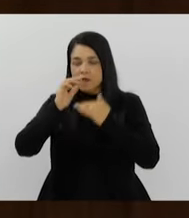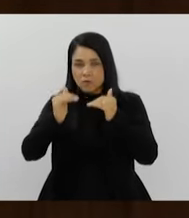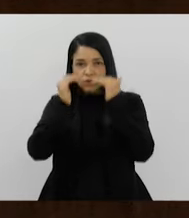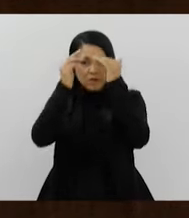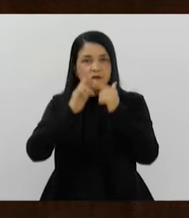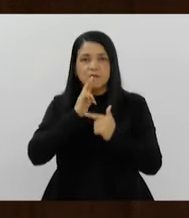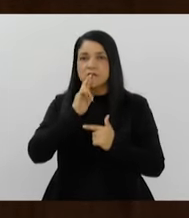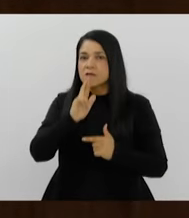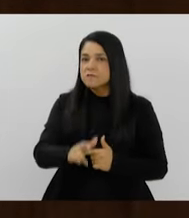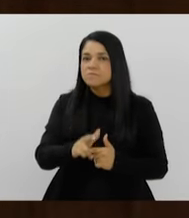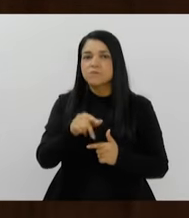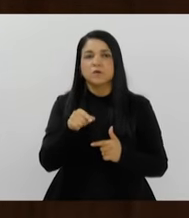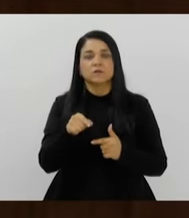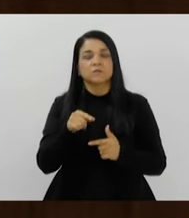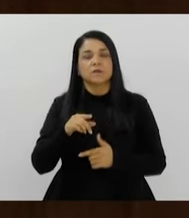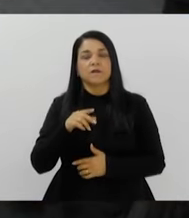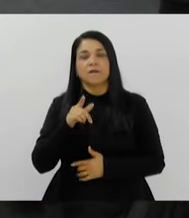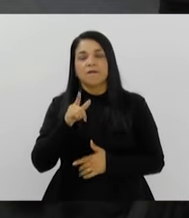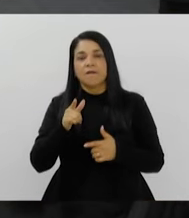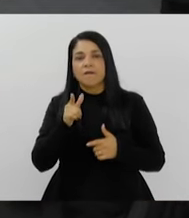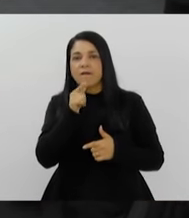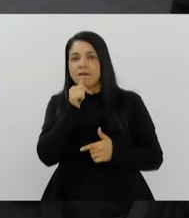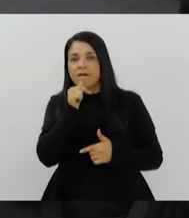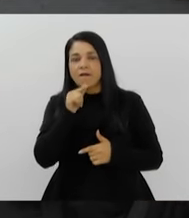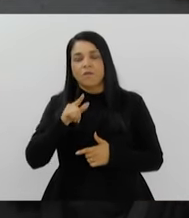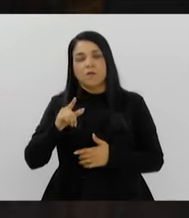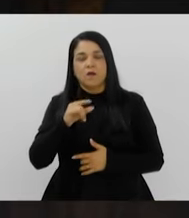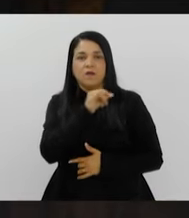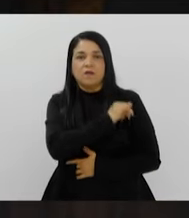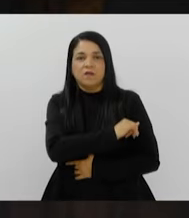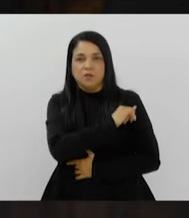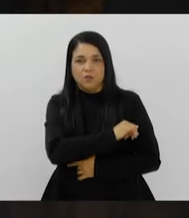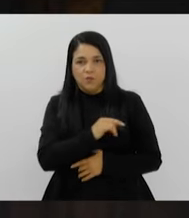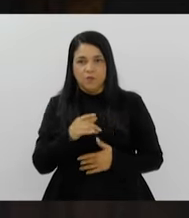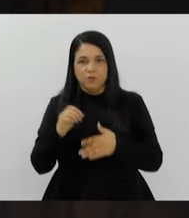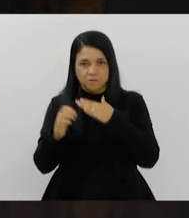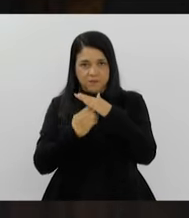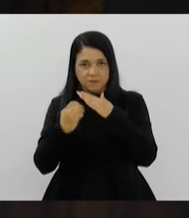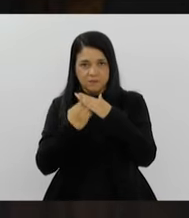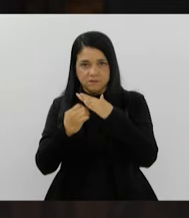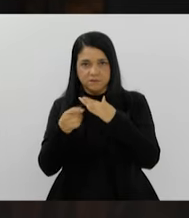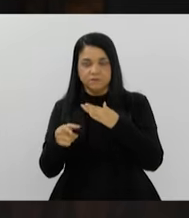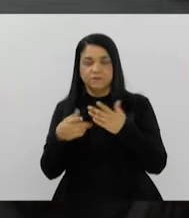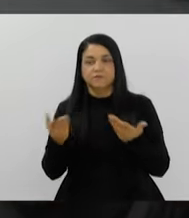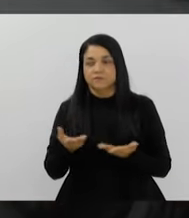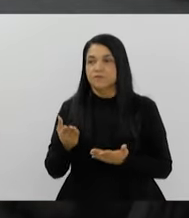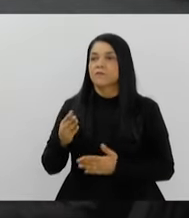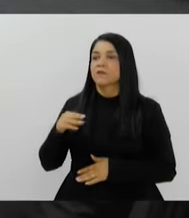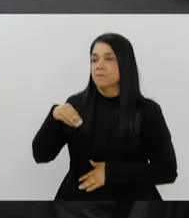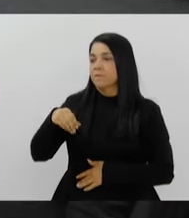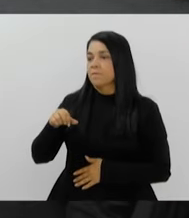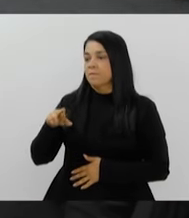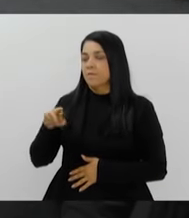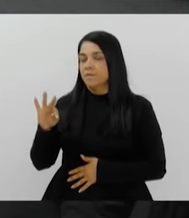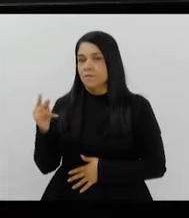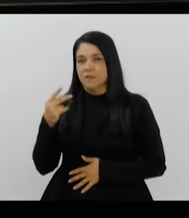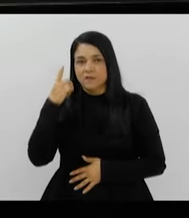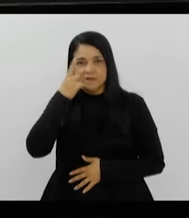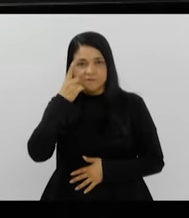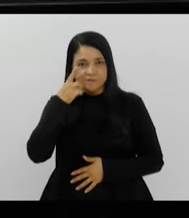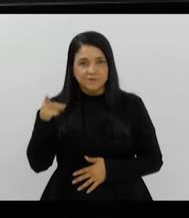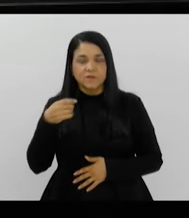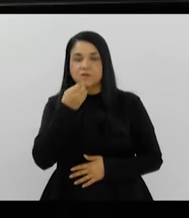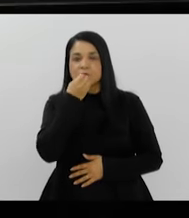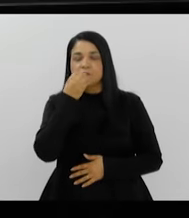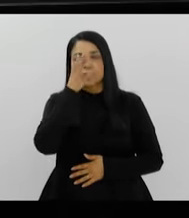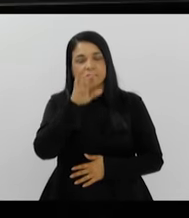essa famigerada Águas do Rio. Obrigado, presidente. Deputada Marta Rocha, seu tempo só vai contar a partir de agora. Boa tarde a